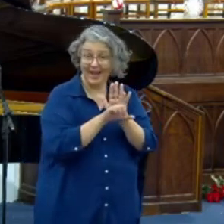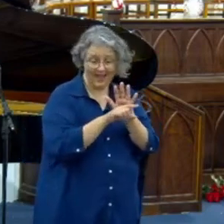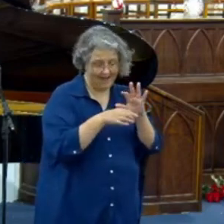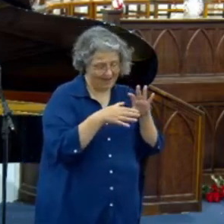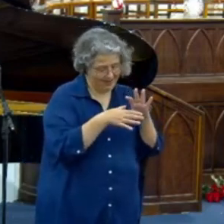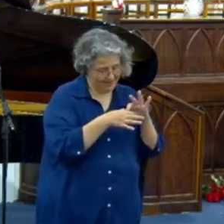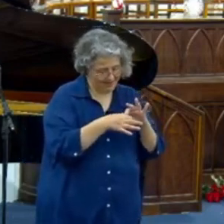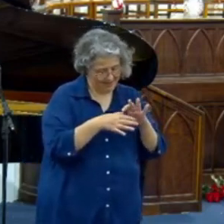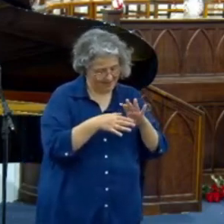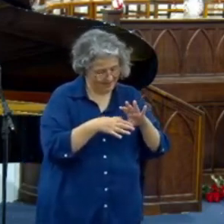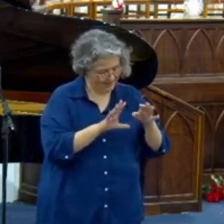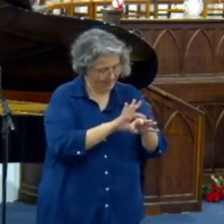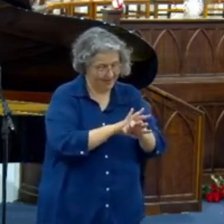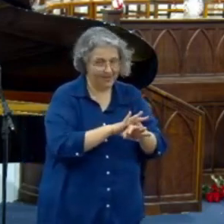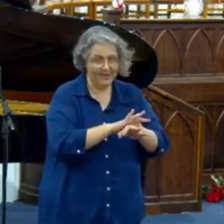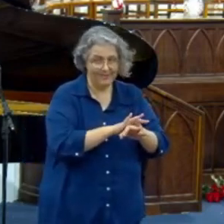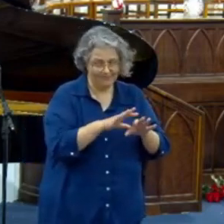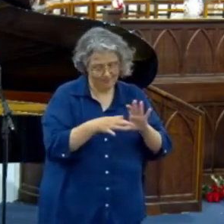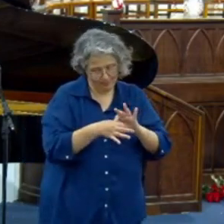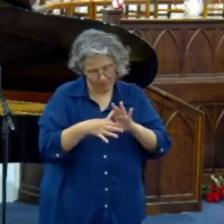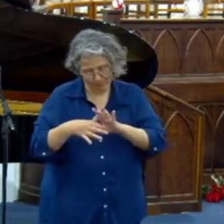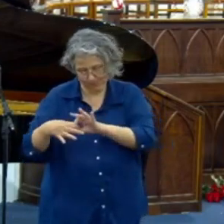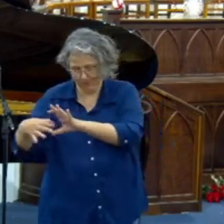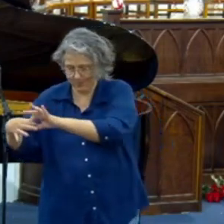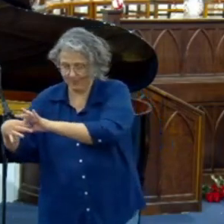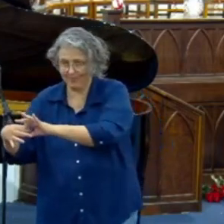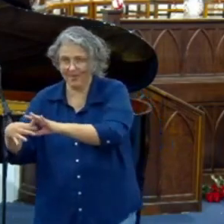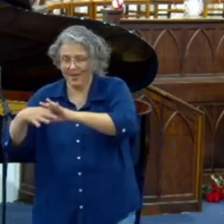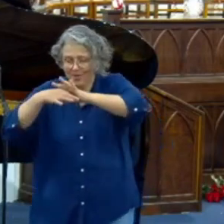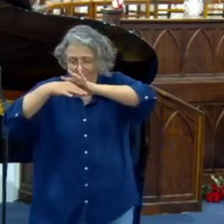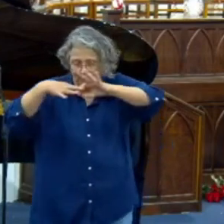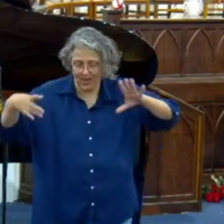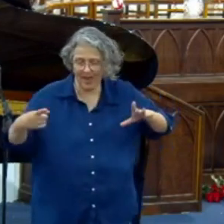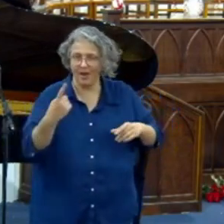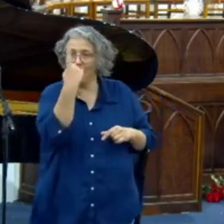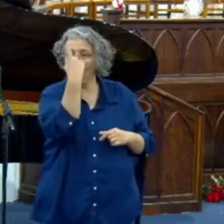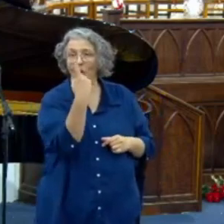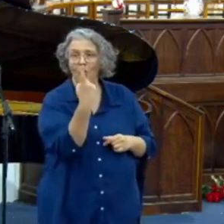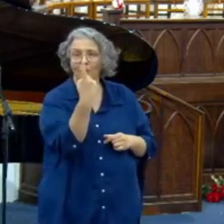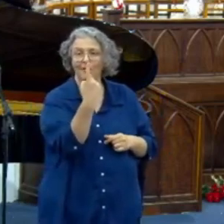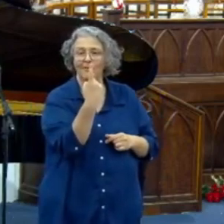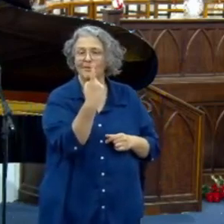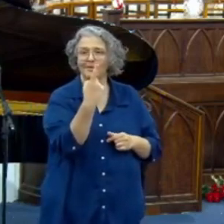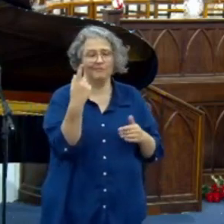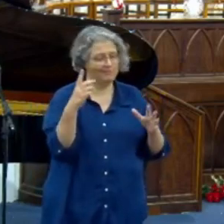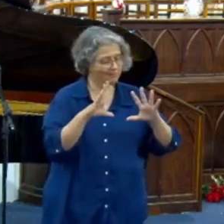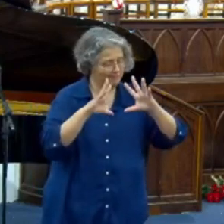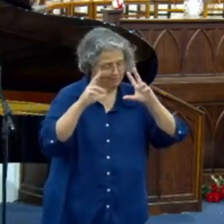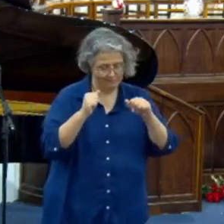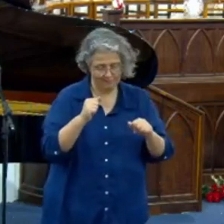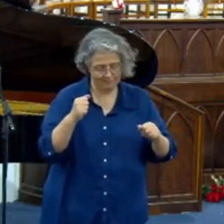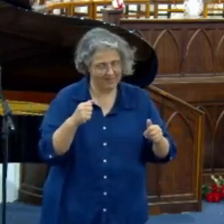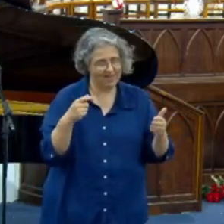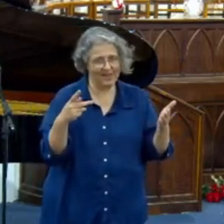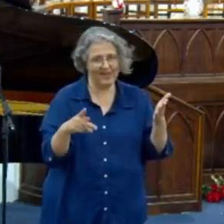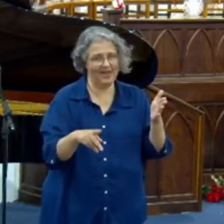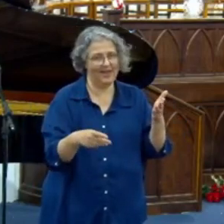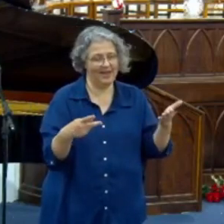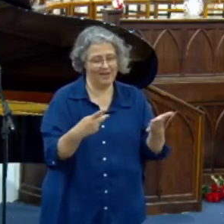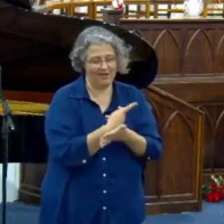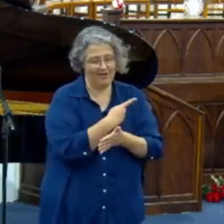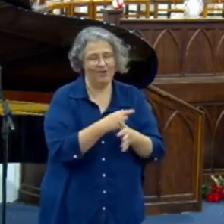É isso. Por isso, não resta outra coisa a fazer a não ser